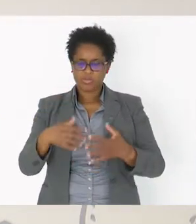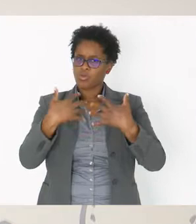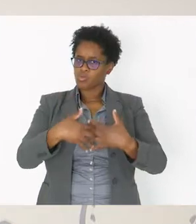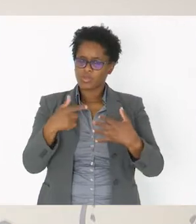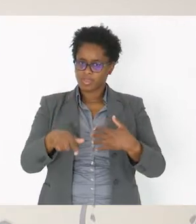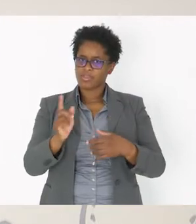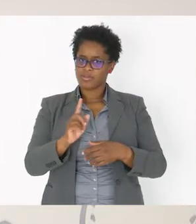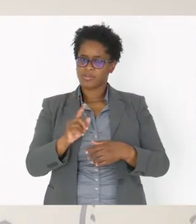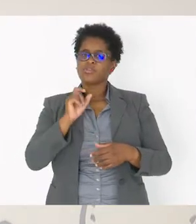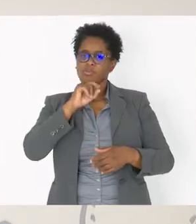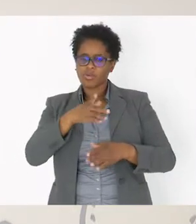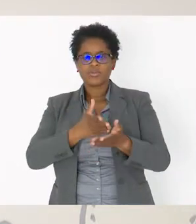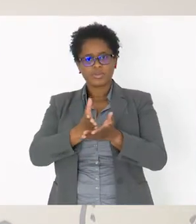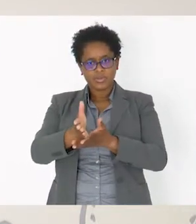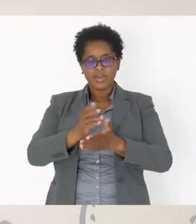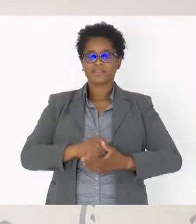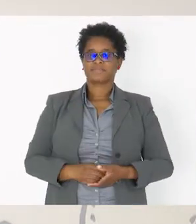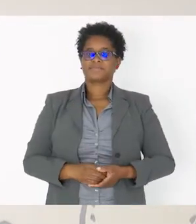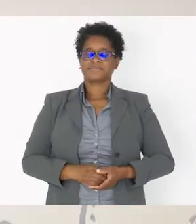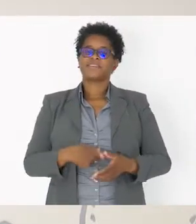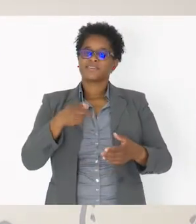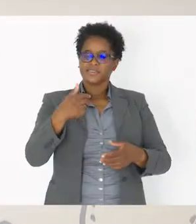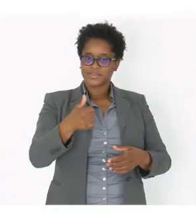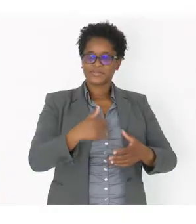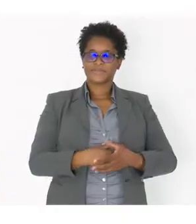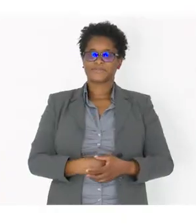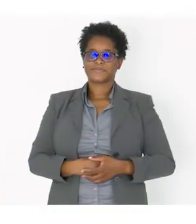dúvidas? Podemos avançar?